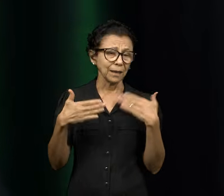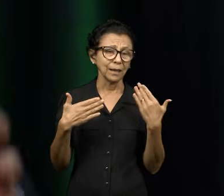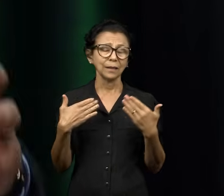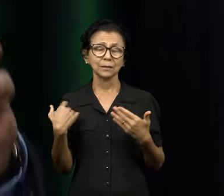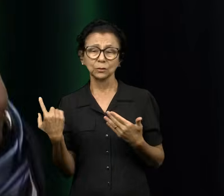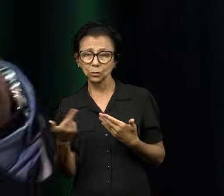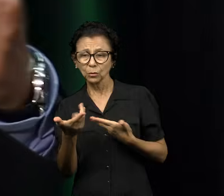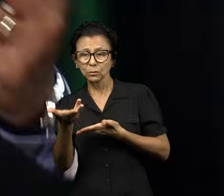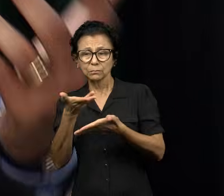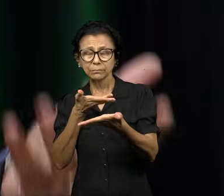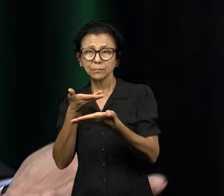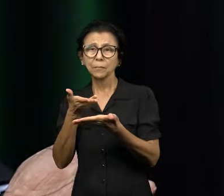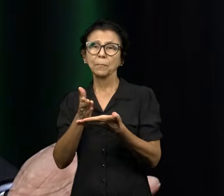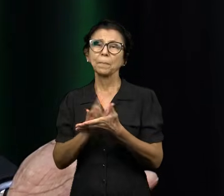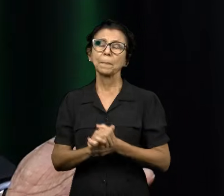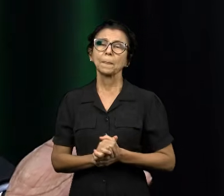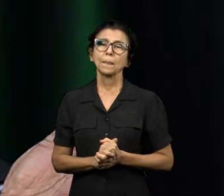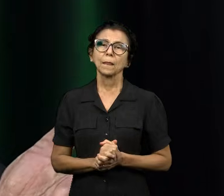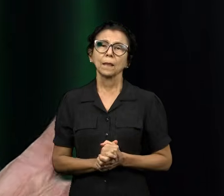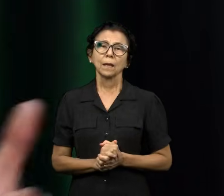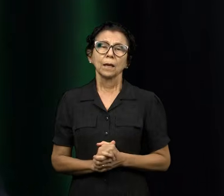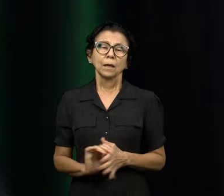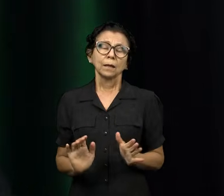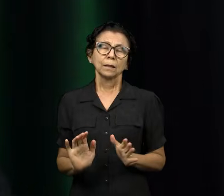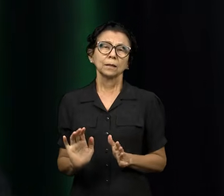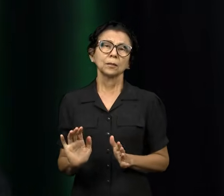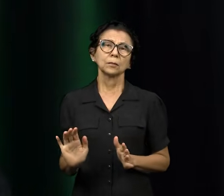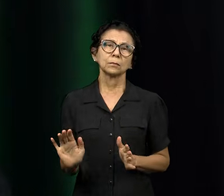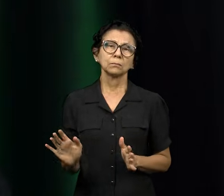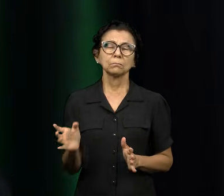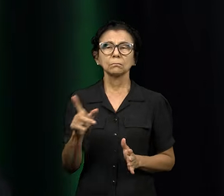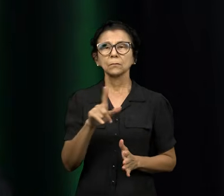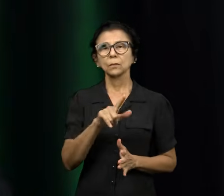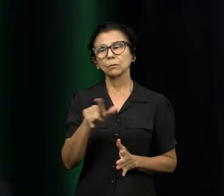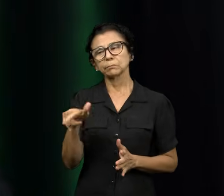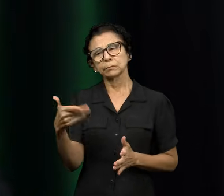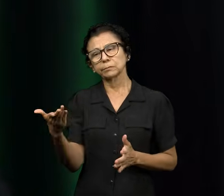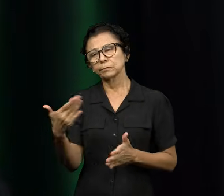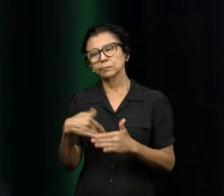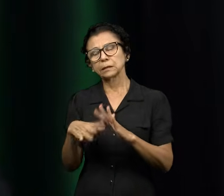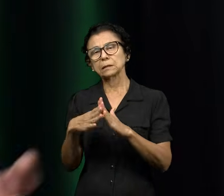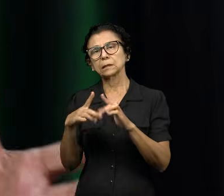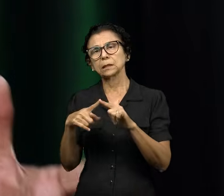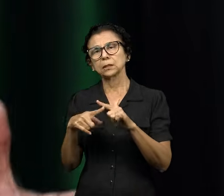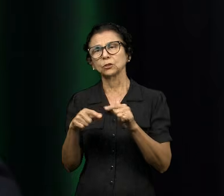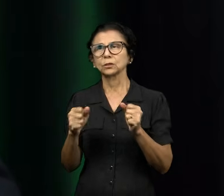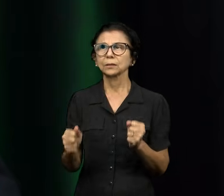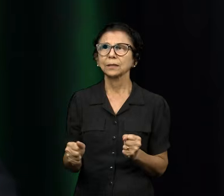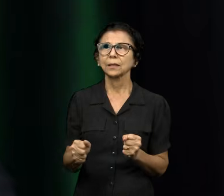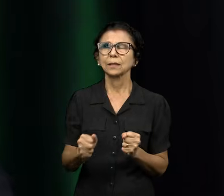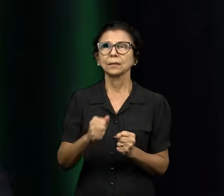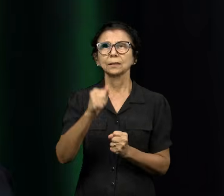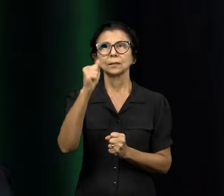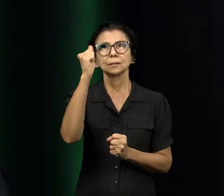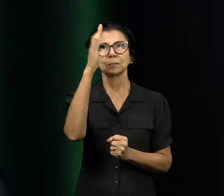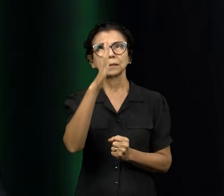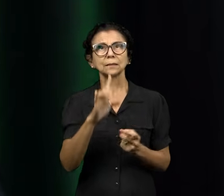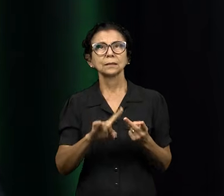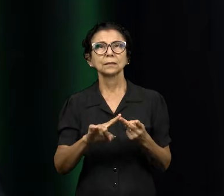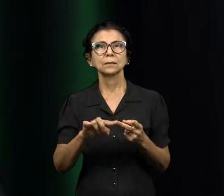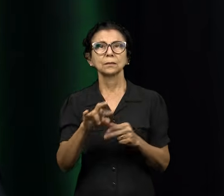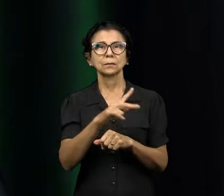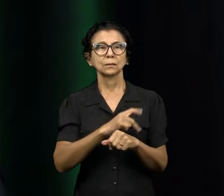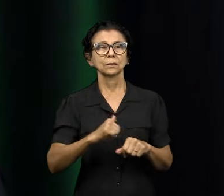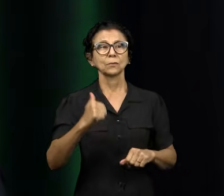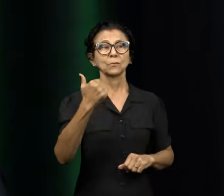temos a igreja no corpo de uma forma geral, né? Porque nós temos os nossos irmãos no Brasil, irmãos no